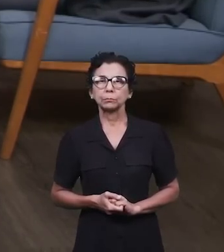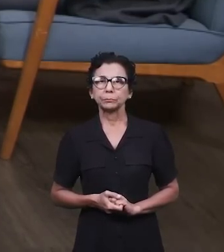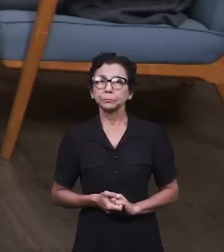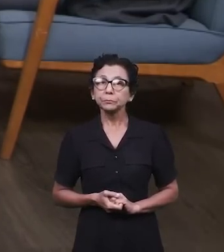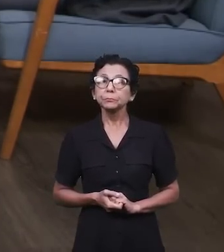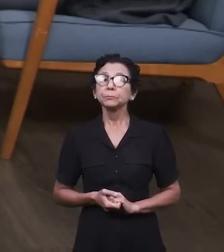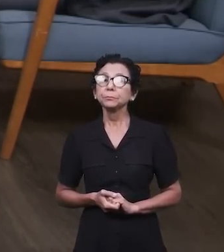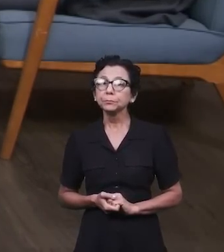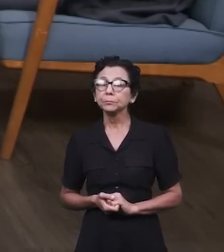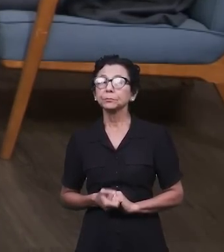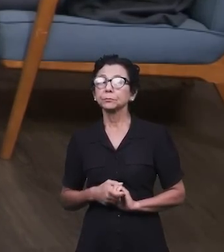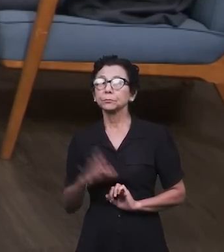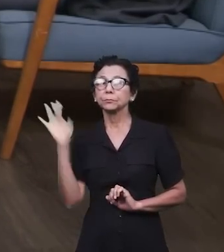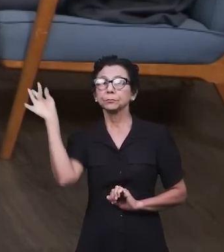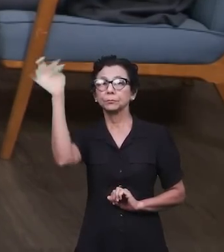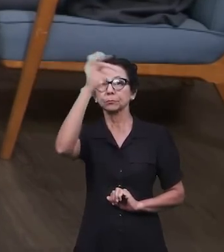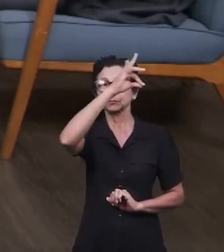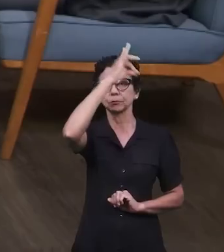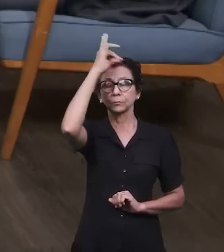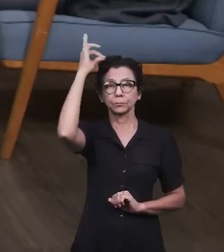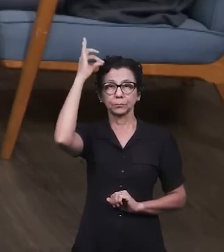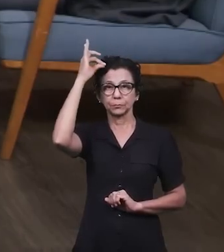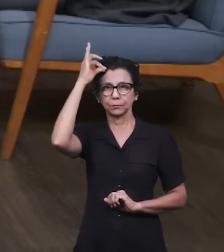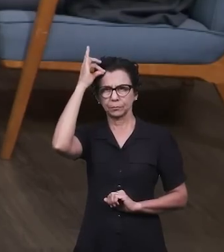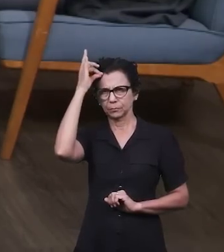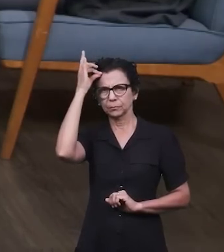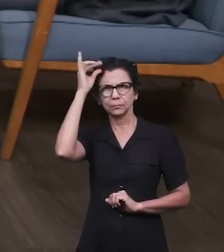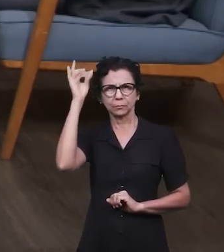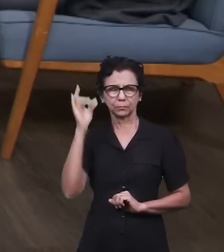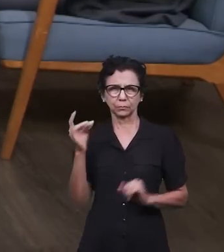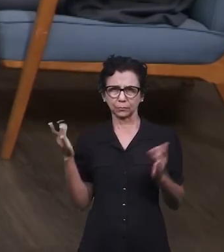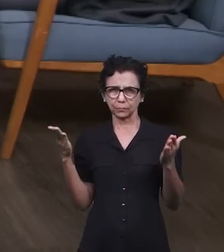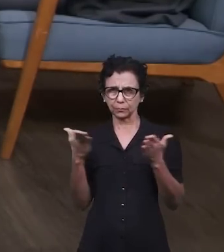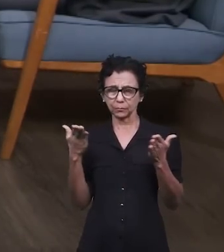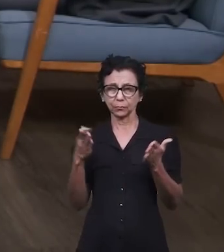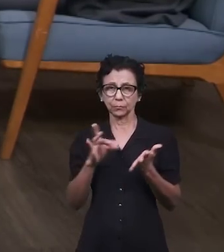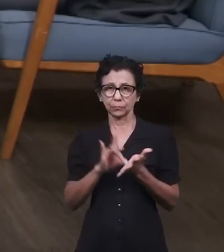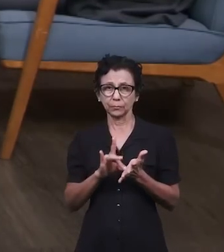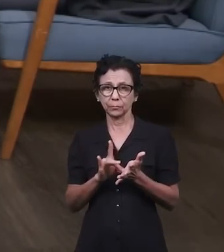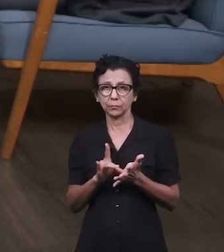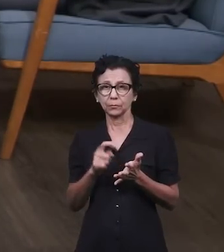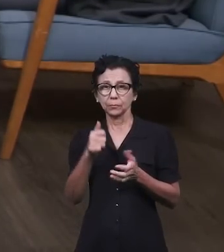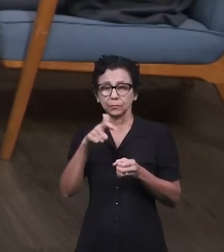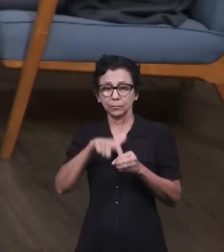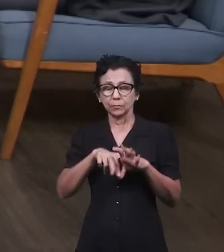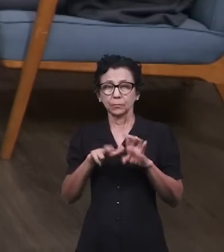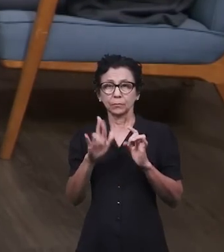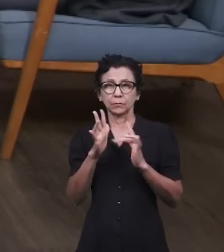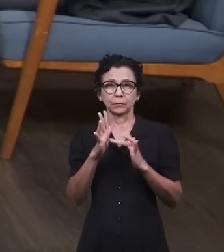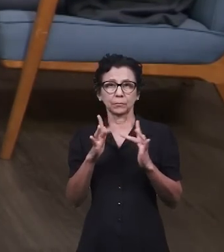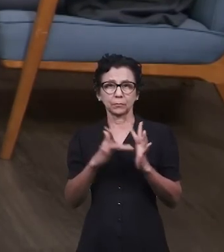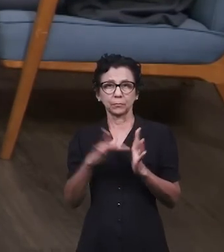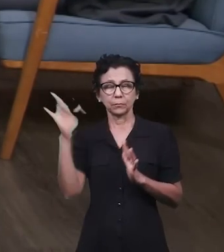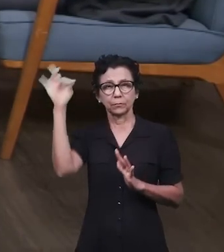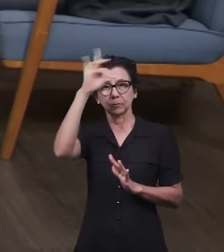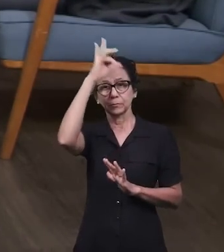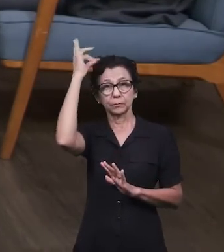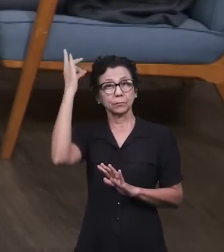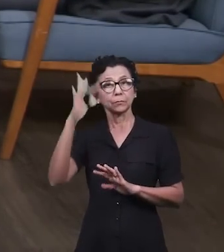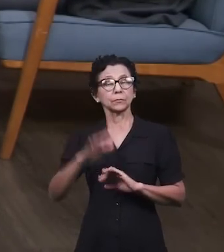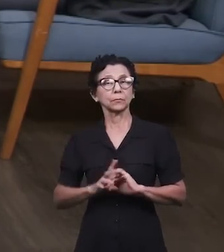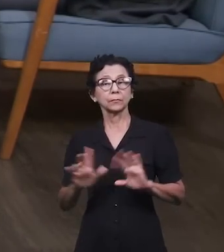especialmente nesta última hora da iminente volta do Senhor Jesus, mais do